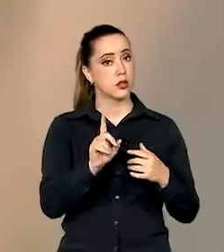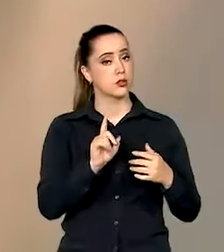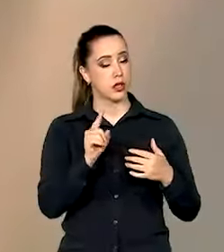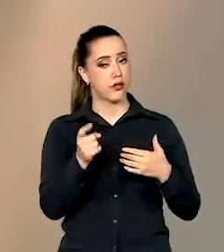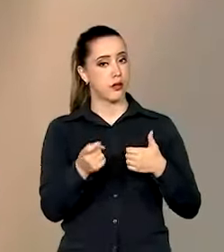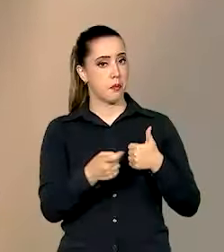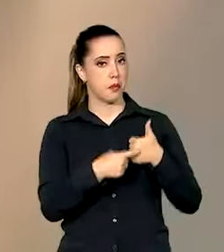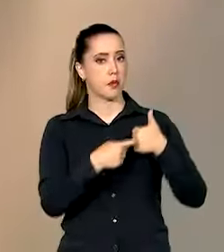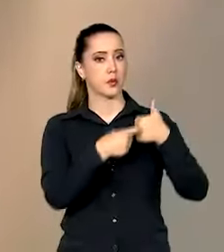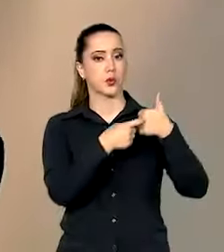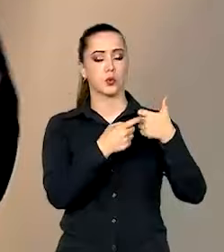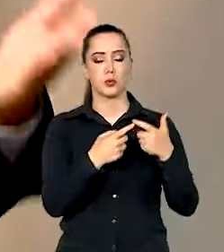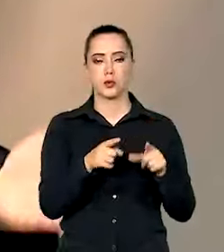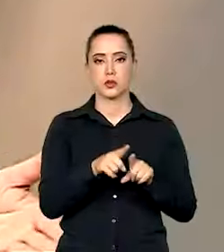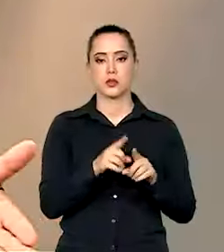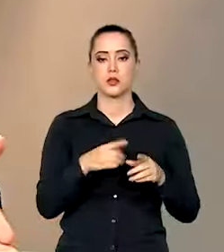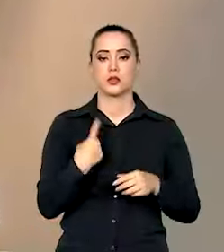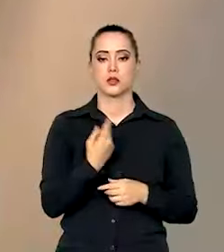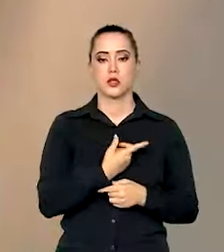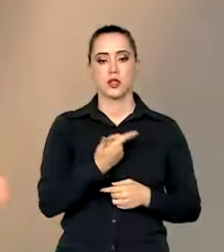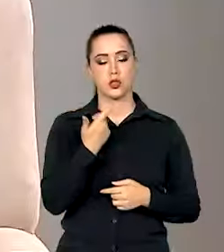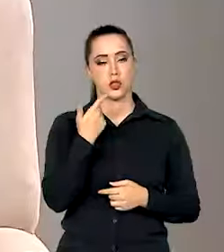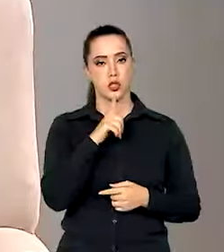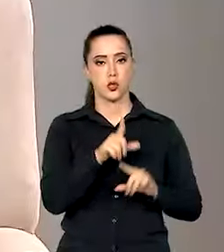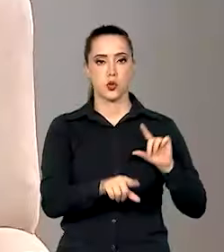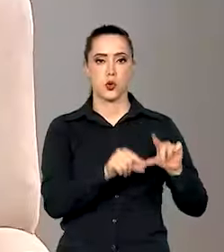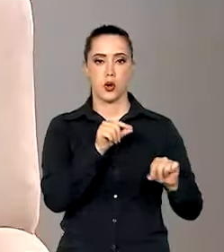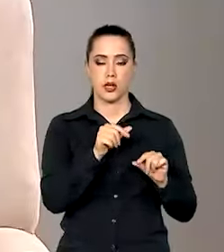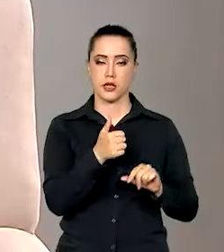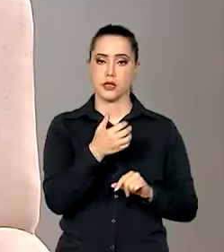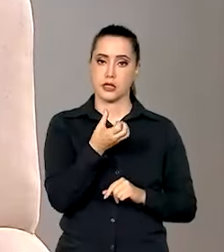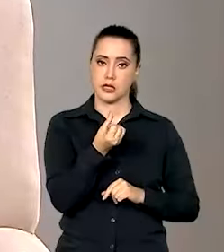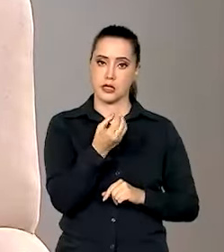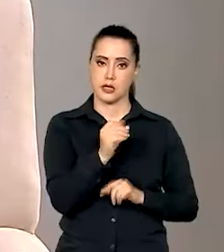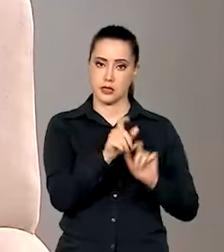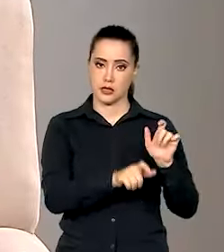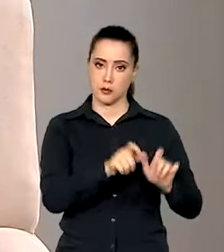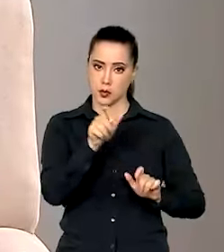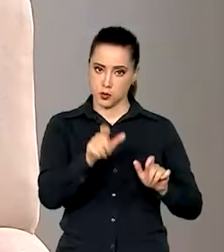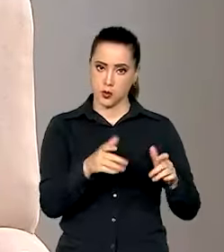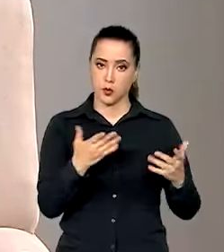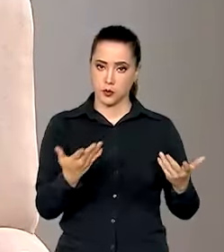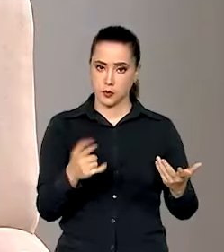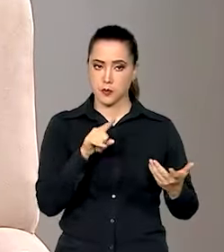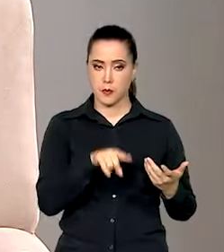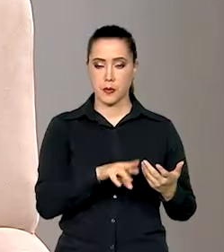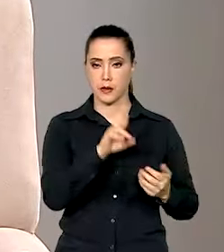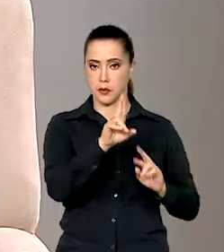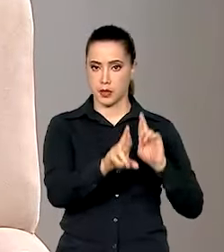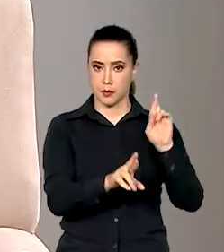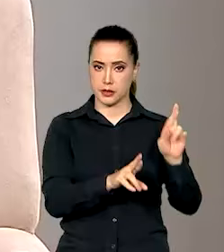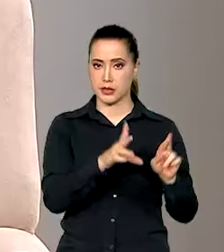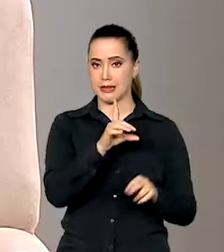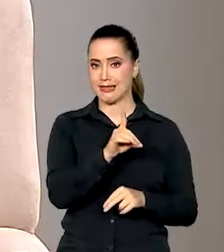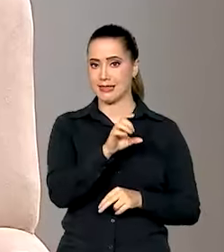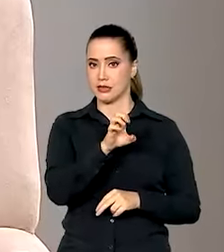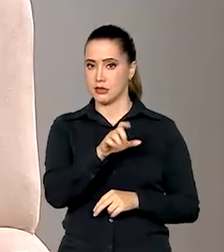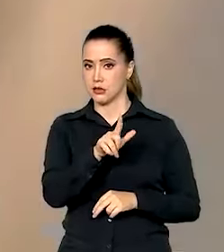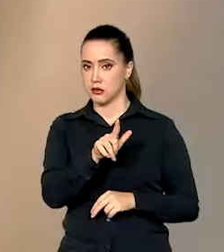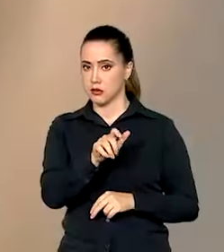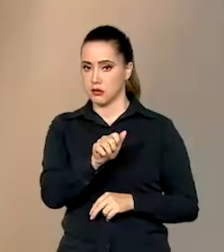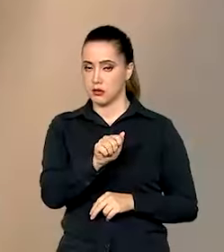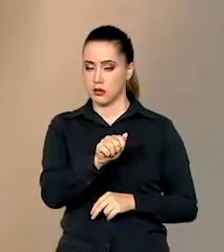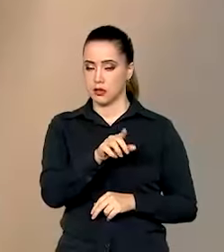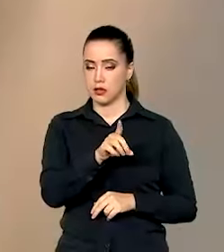pontuação que fez com que a gente elegesse 60 delegados e delegadas. Então, esse foi o critério. Foi a votação e o engajamento